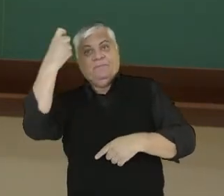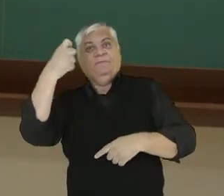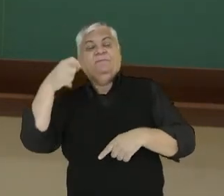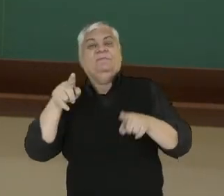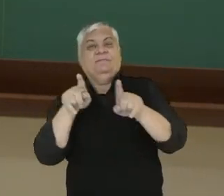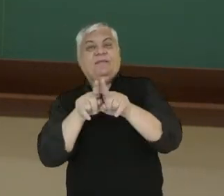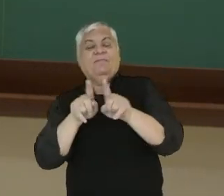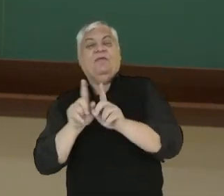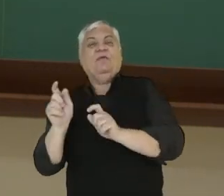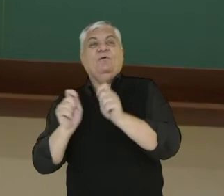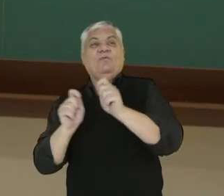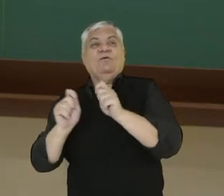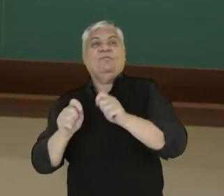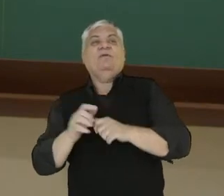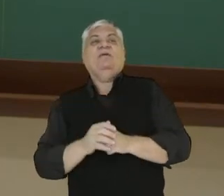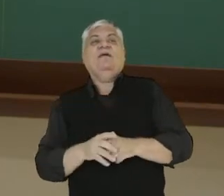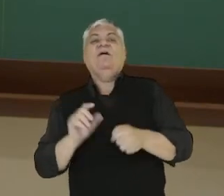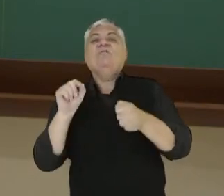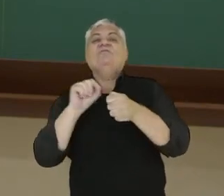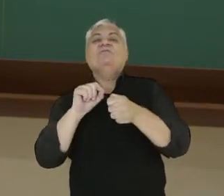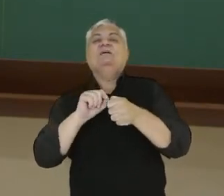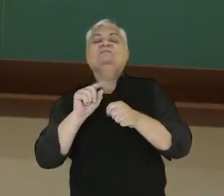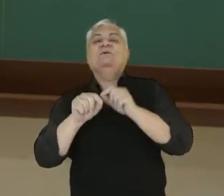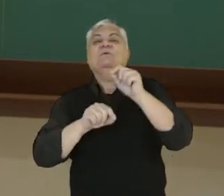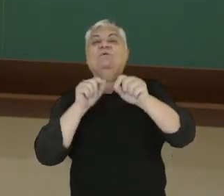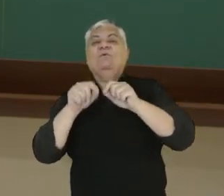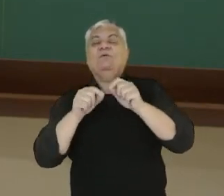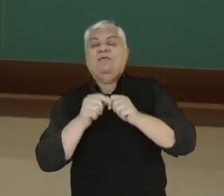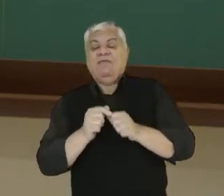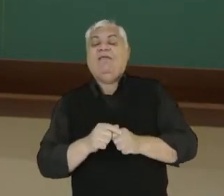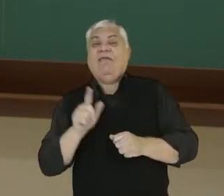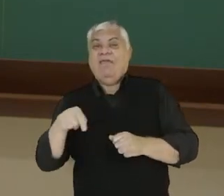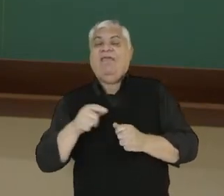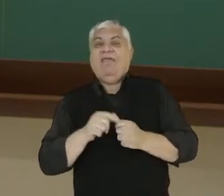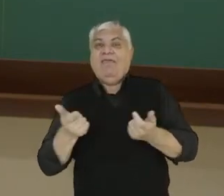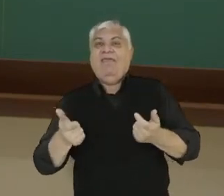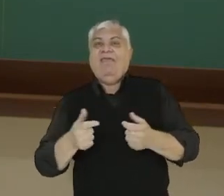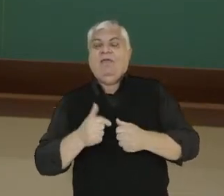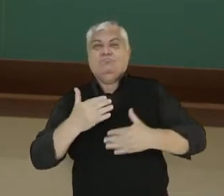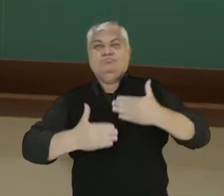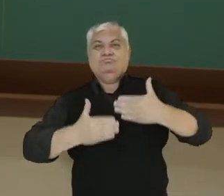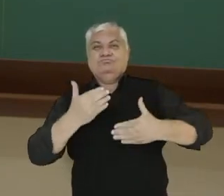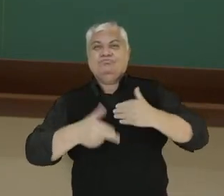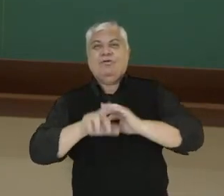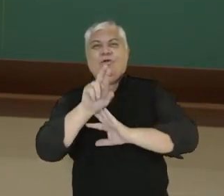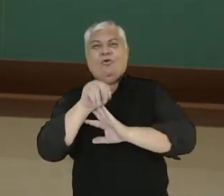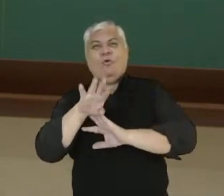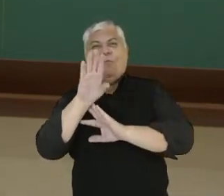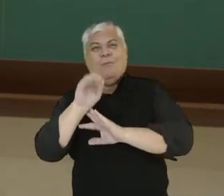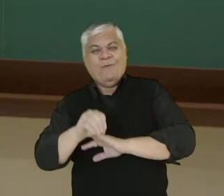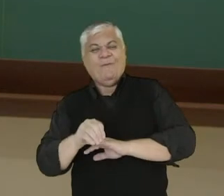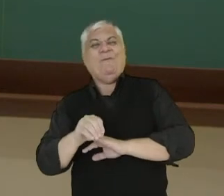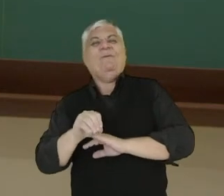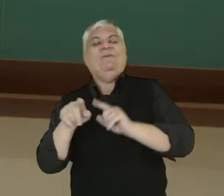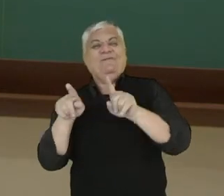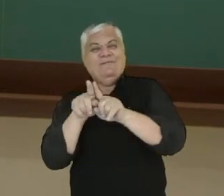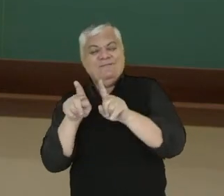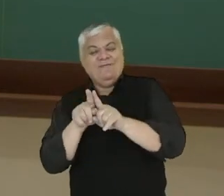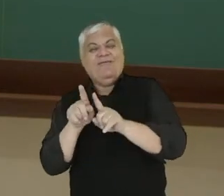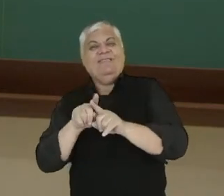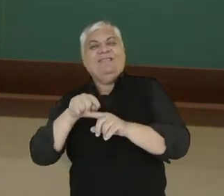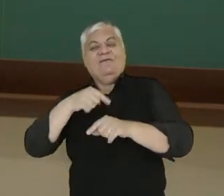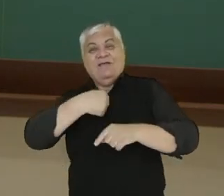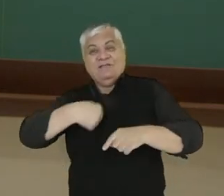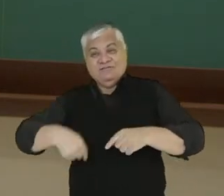sua economia foi investir no setor aeroespacial. Assim como outras grandes potências mundiais, a China